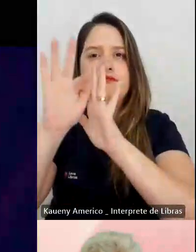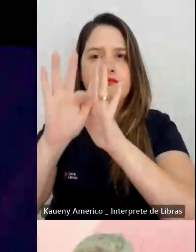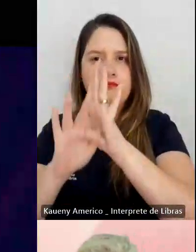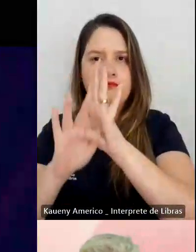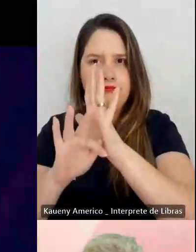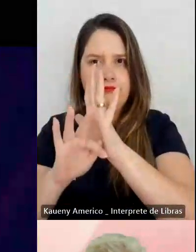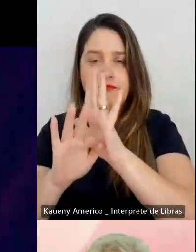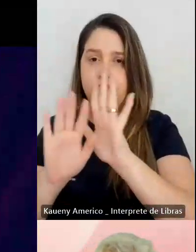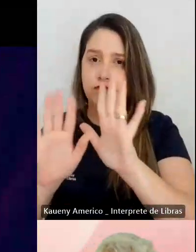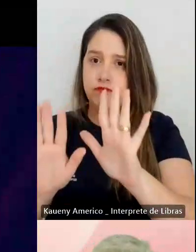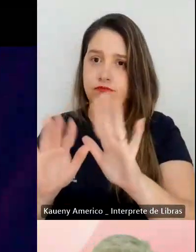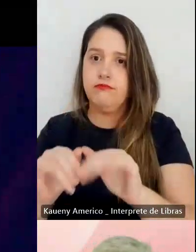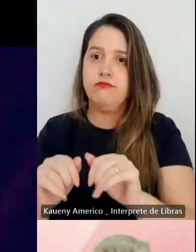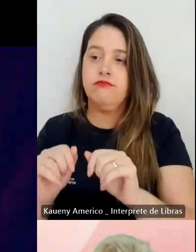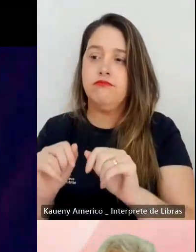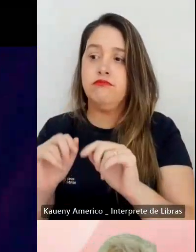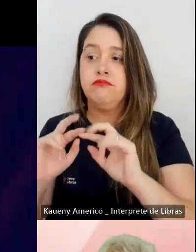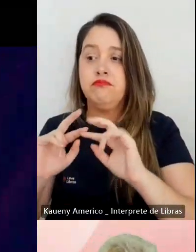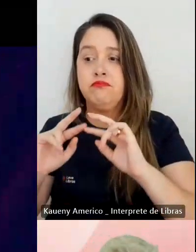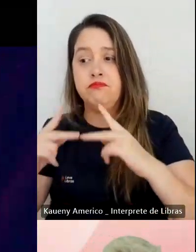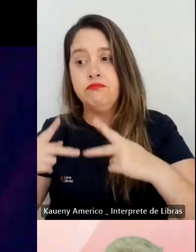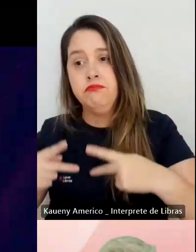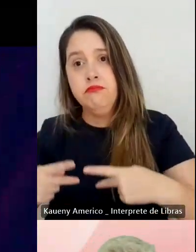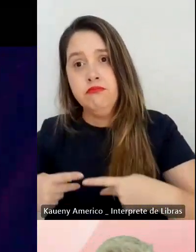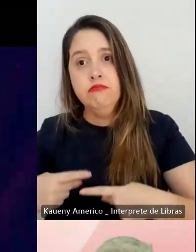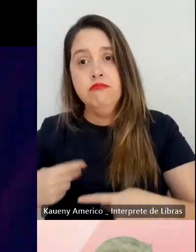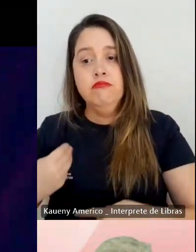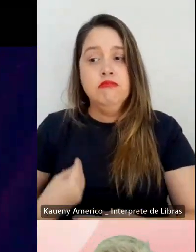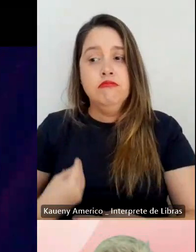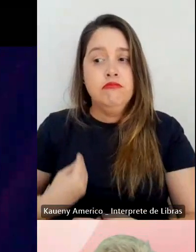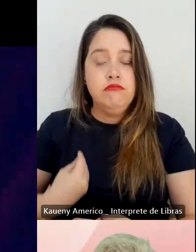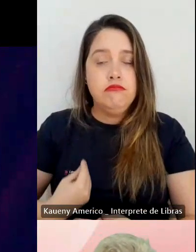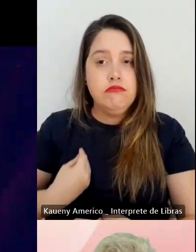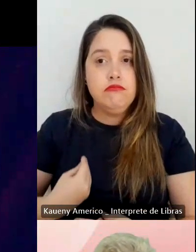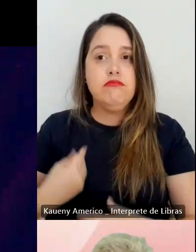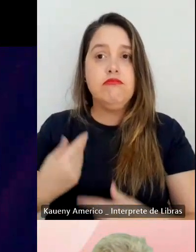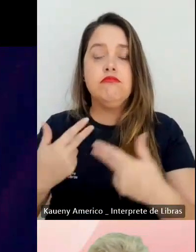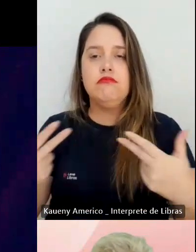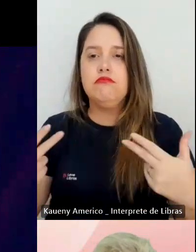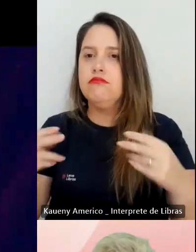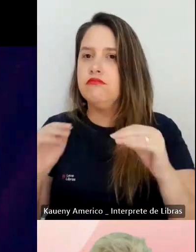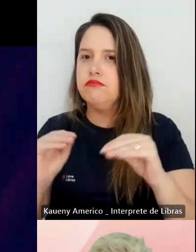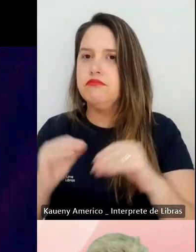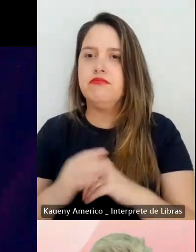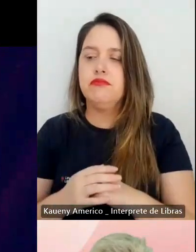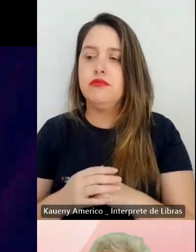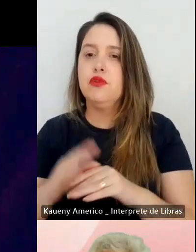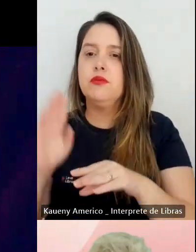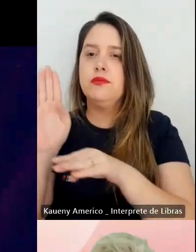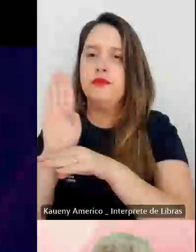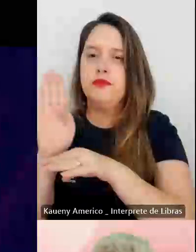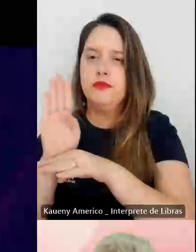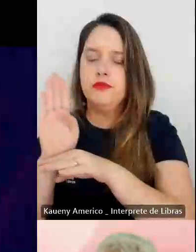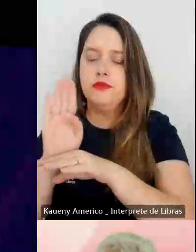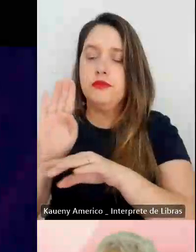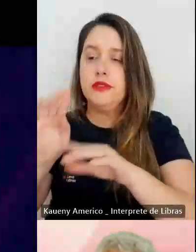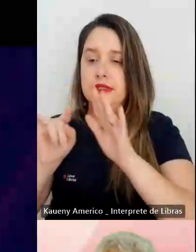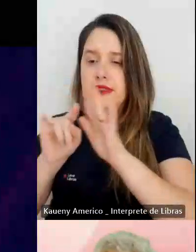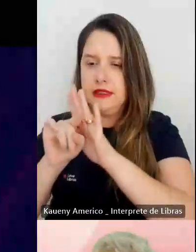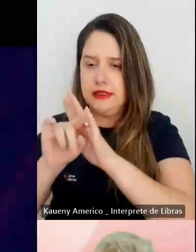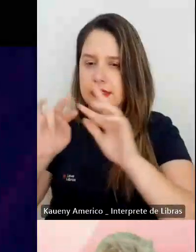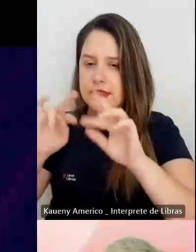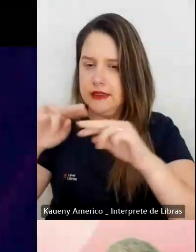fatores hormonais, estilo de vida, os modificáveis. Os benefícios do exame genético, ele é claro, a partir